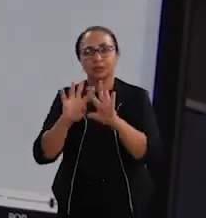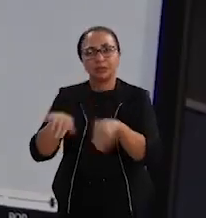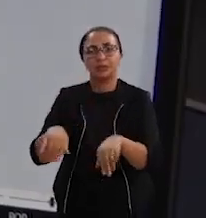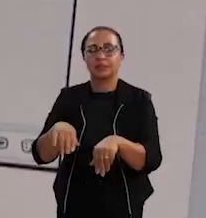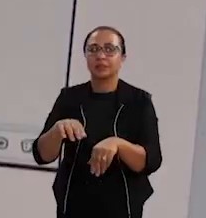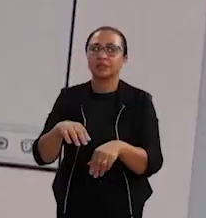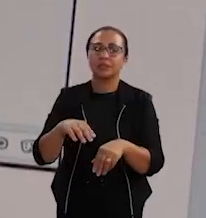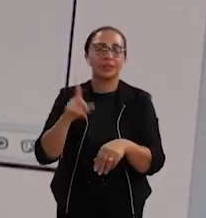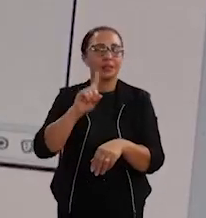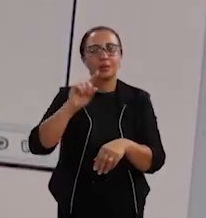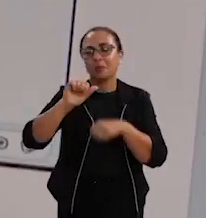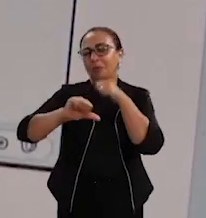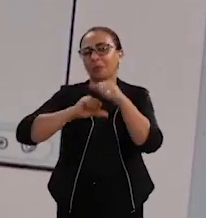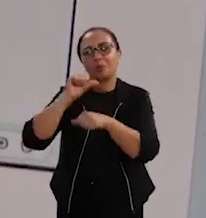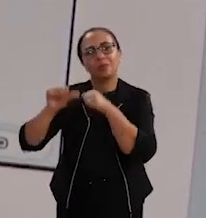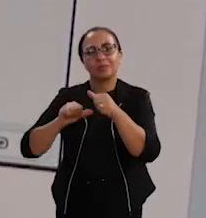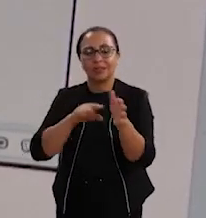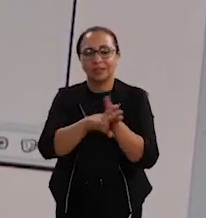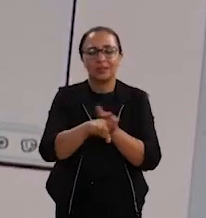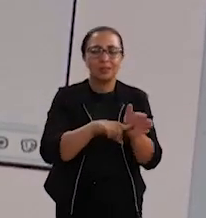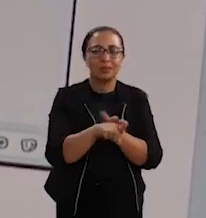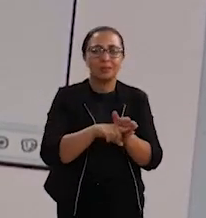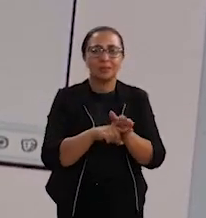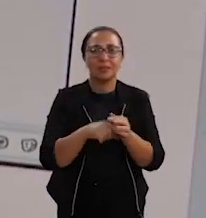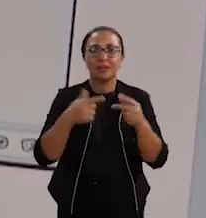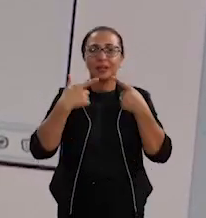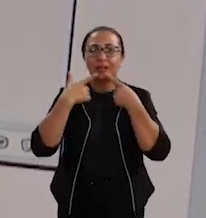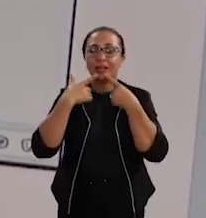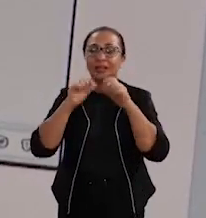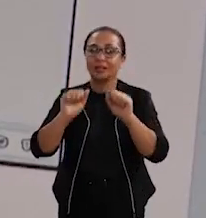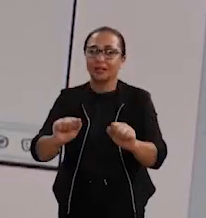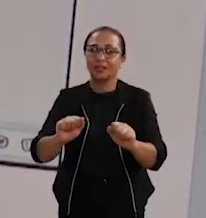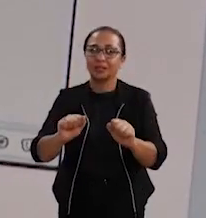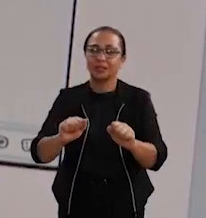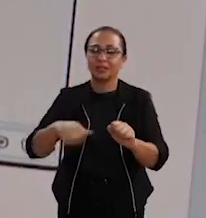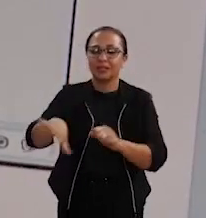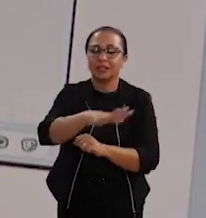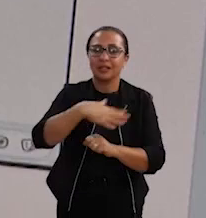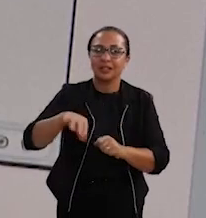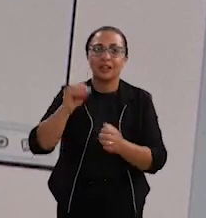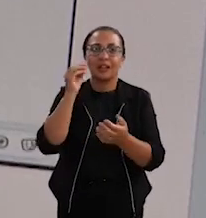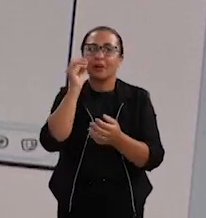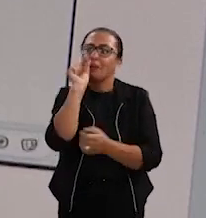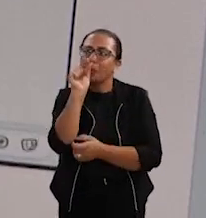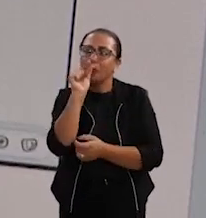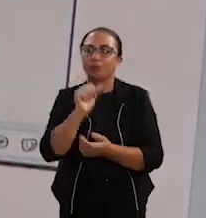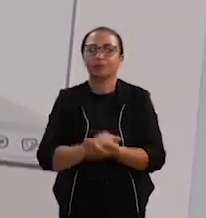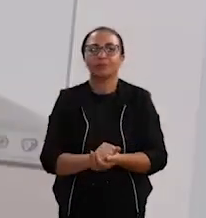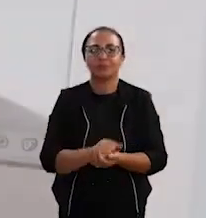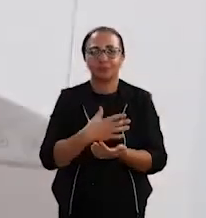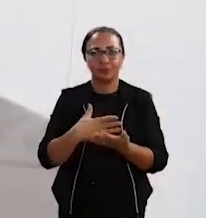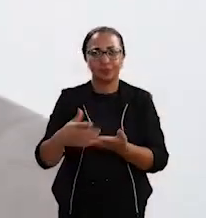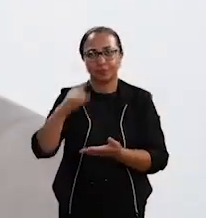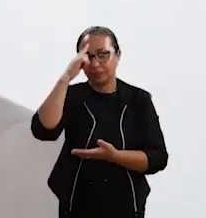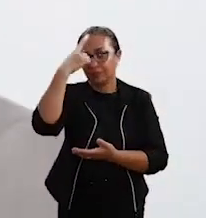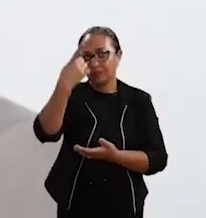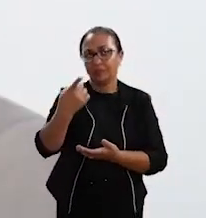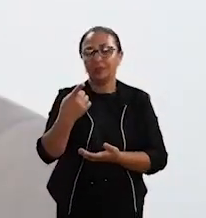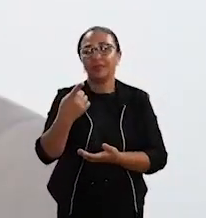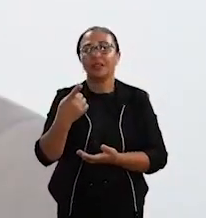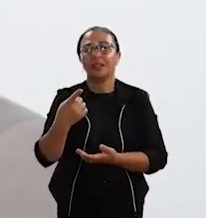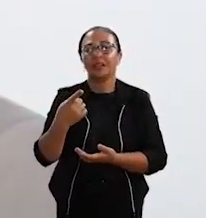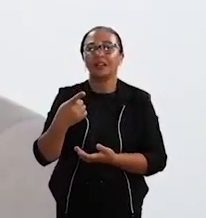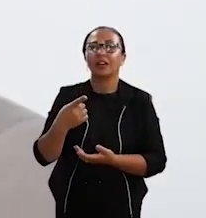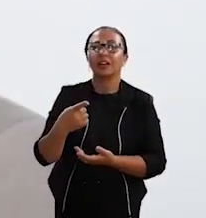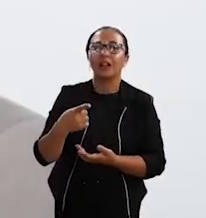isso, a situação não tem mudado e as pesquisas na área de linguística, especificamente, são escassas. Então, inicialmente, a